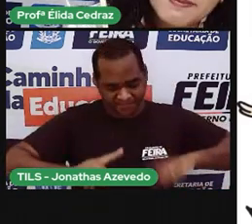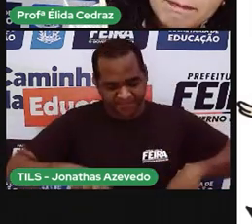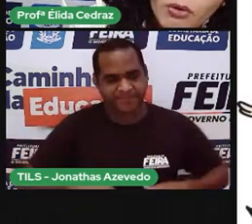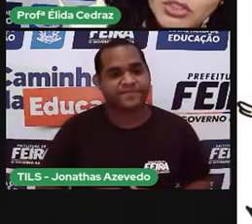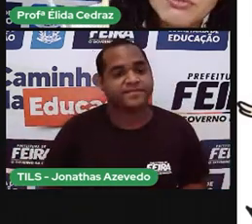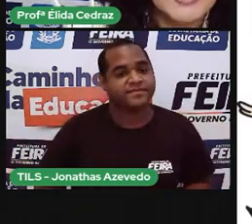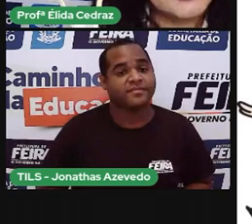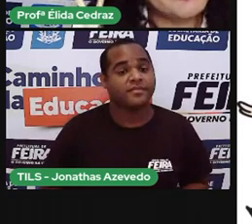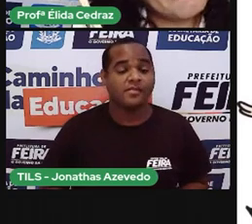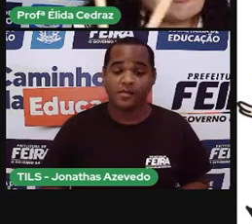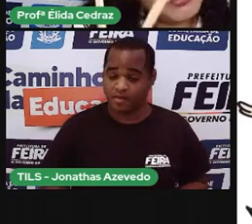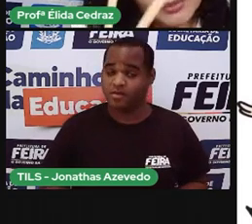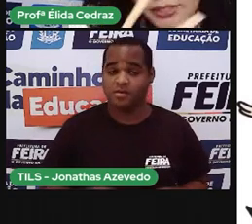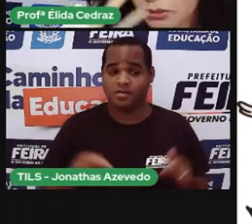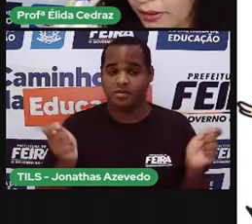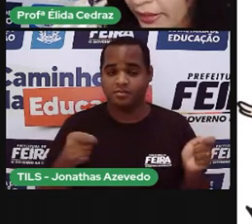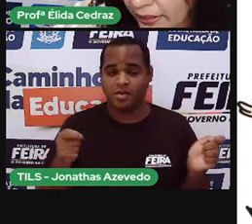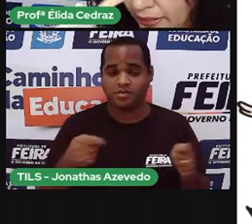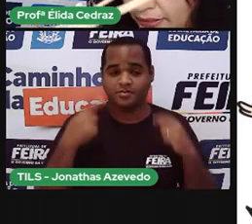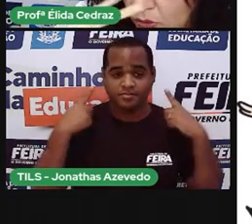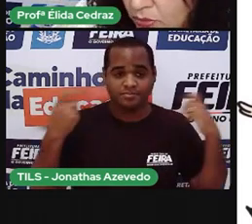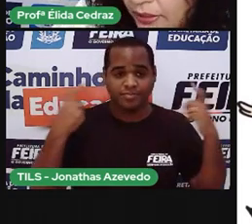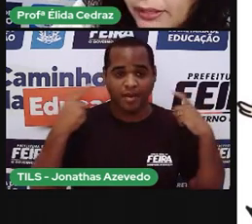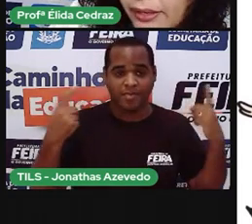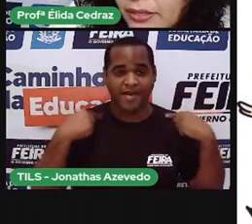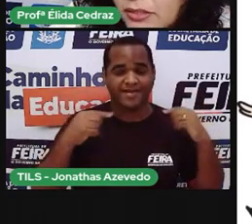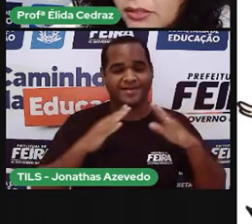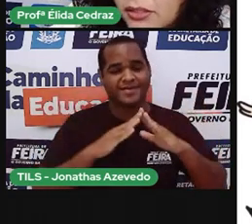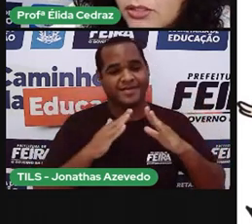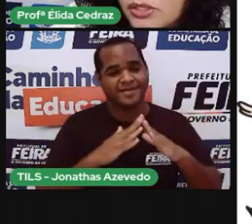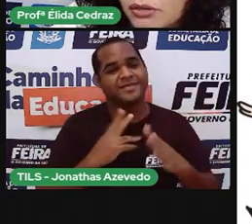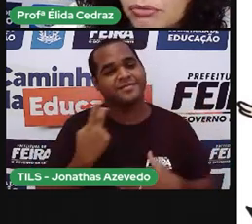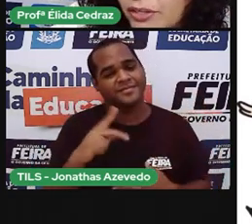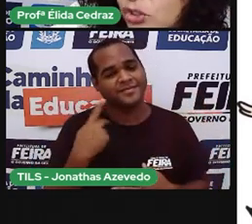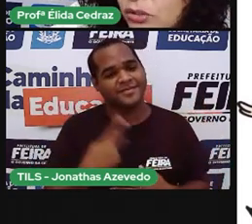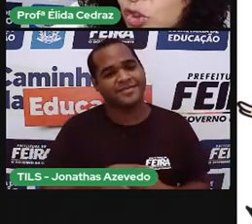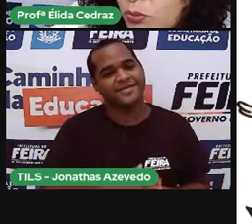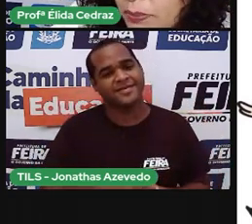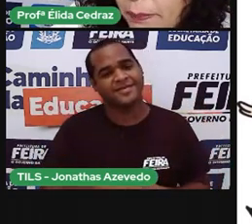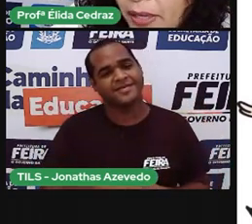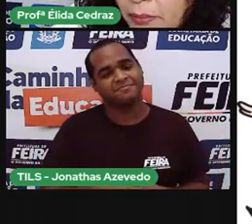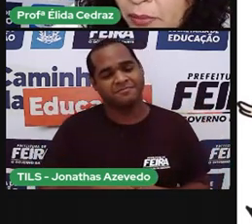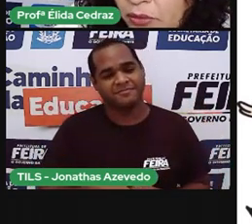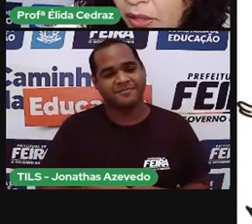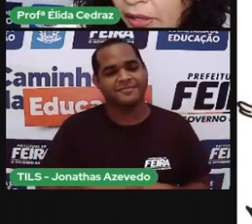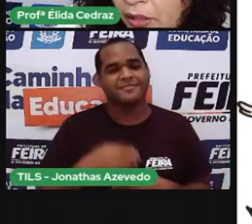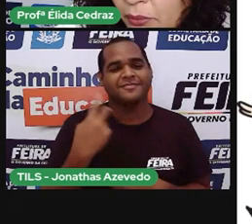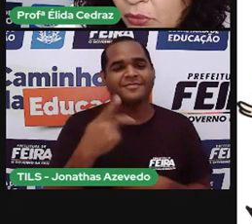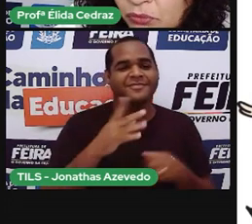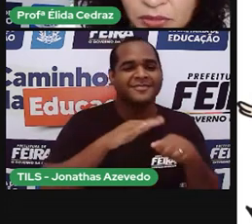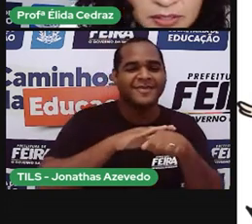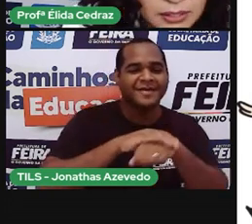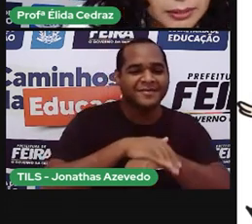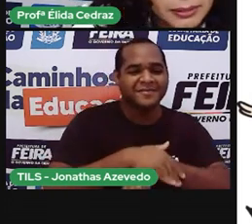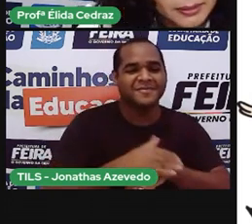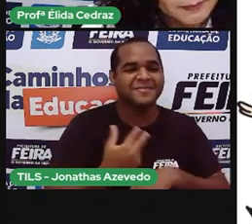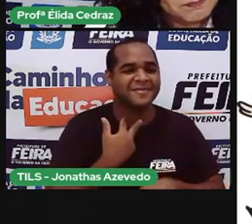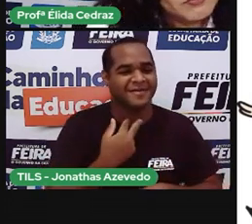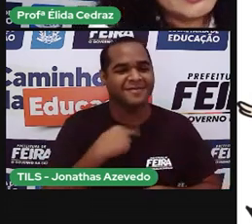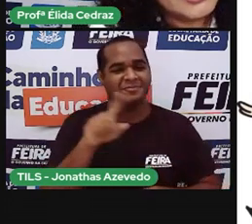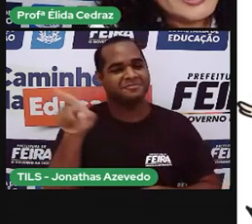E você pode fazer muita zoada aí na sua casa. Só não faz de noite que o papai e a mamãe não tá reclamando com